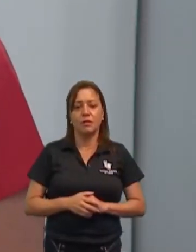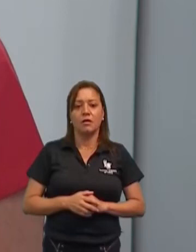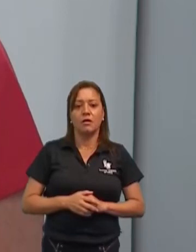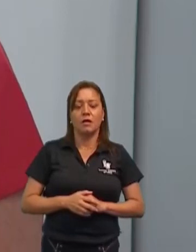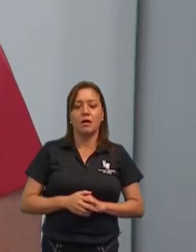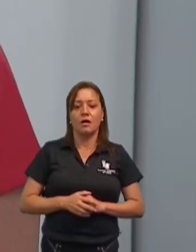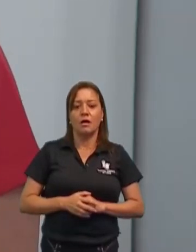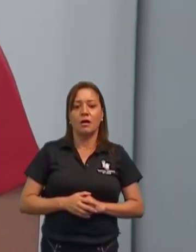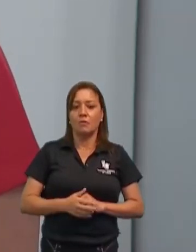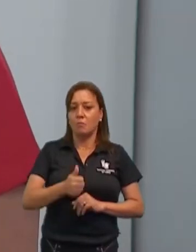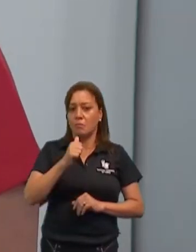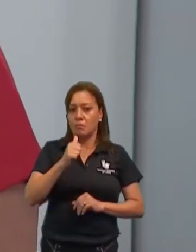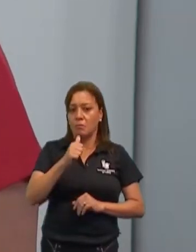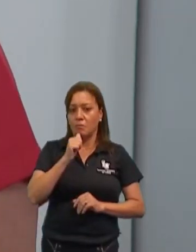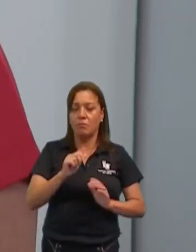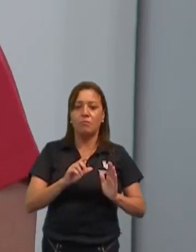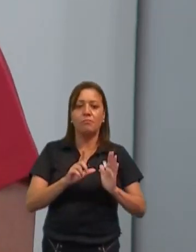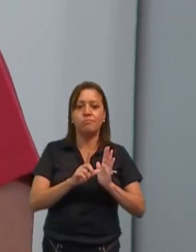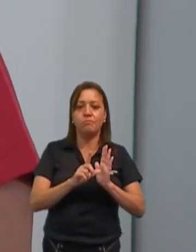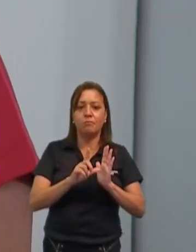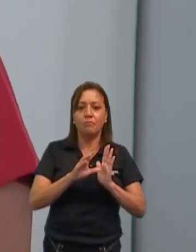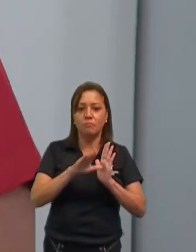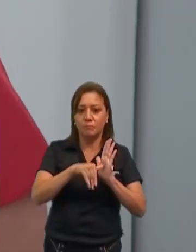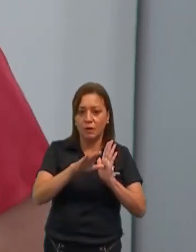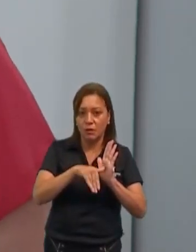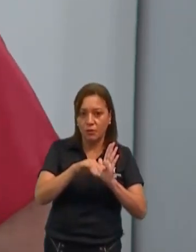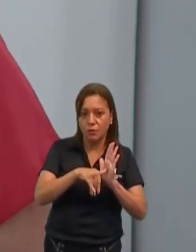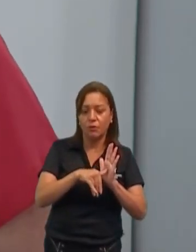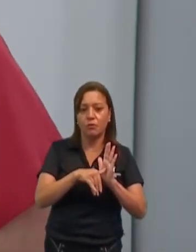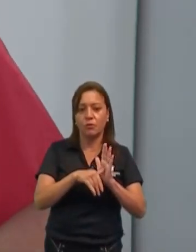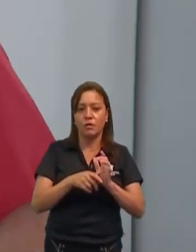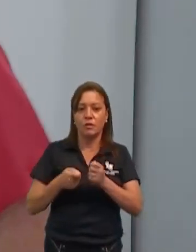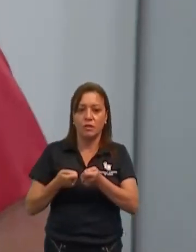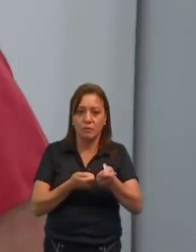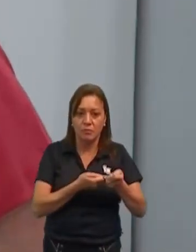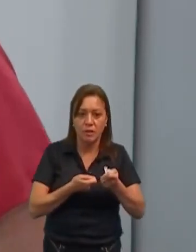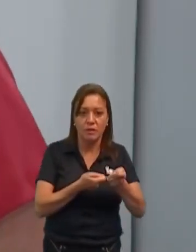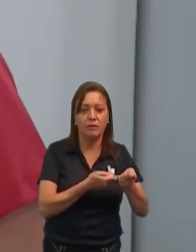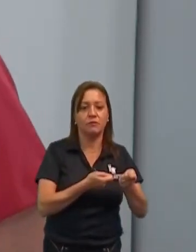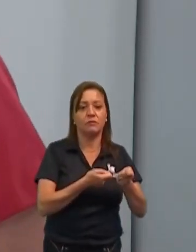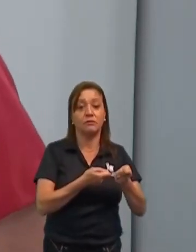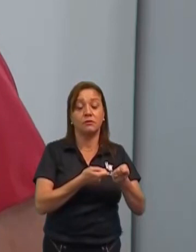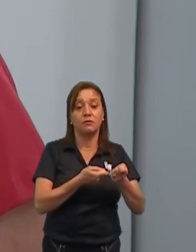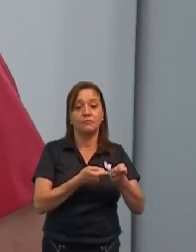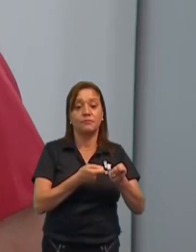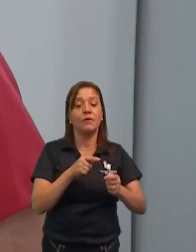álcool, roubo, receptação e ameaça. É assim,